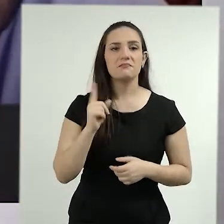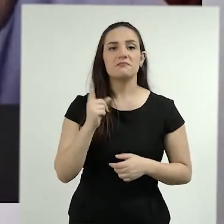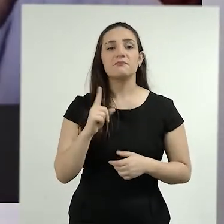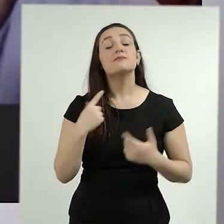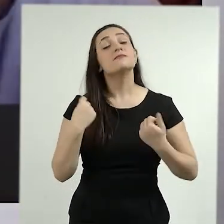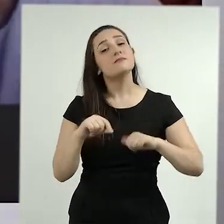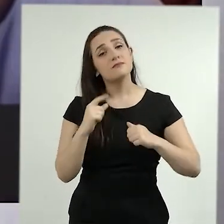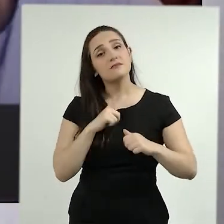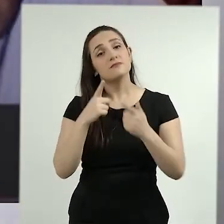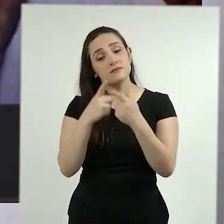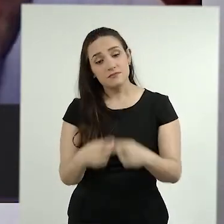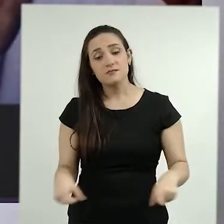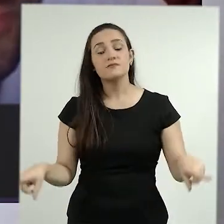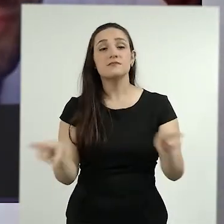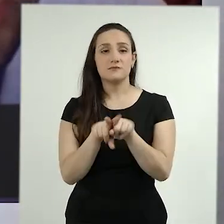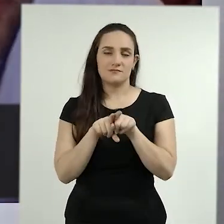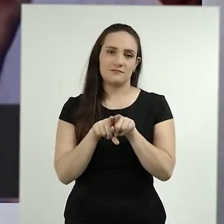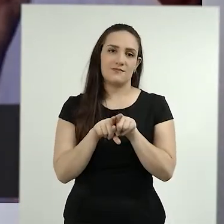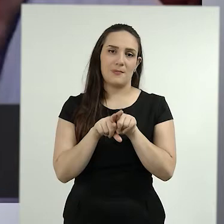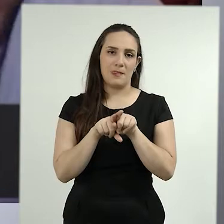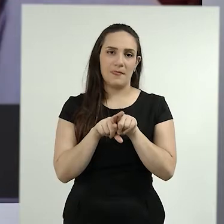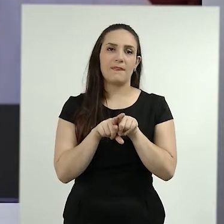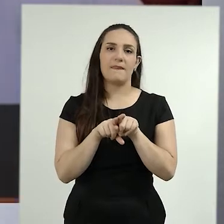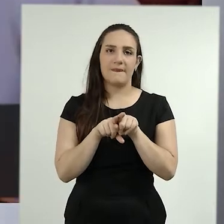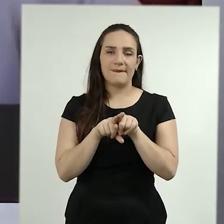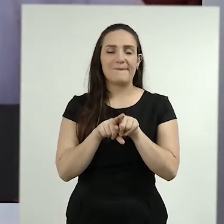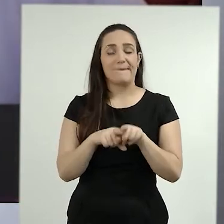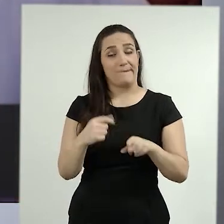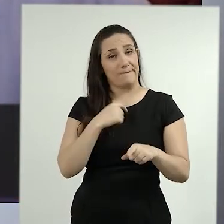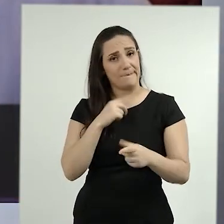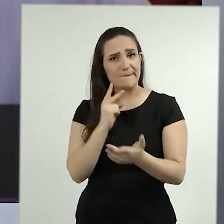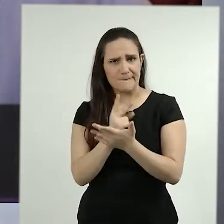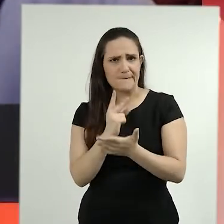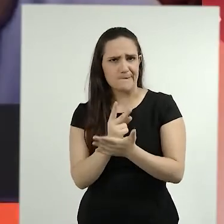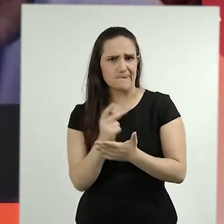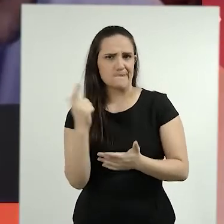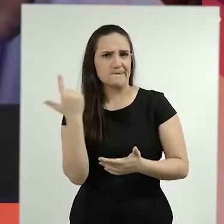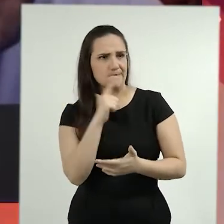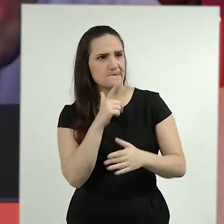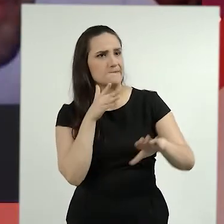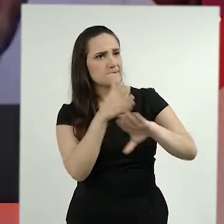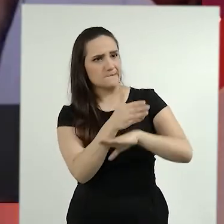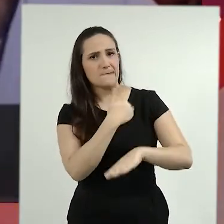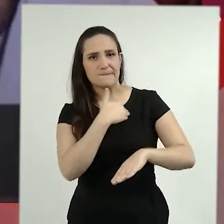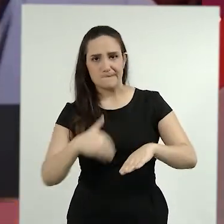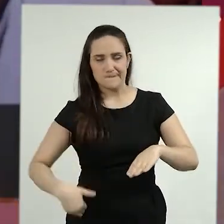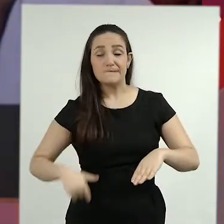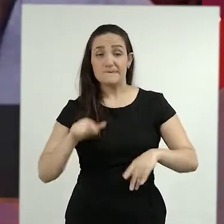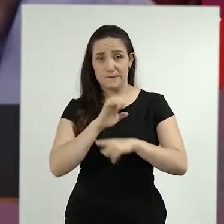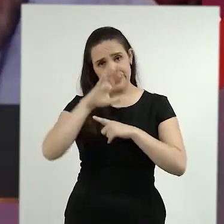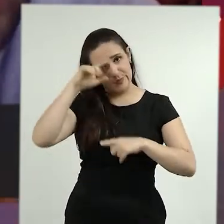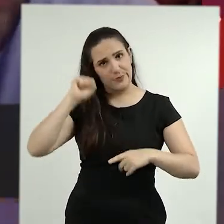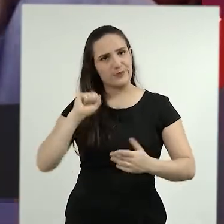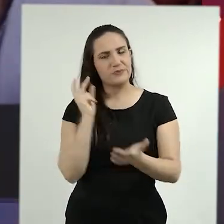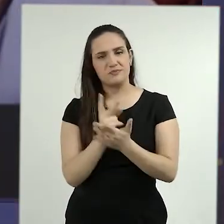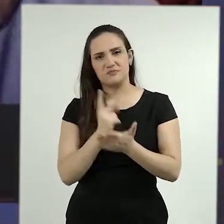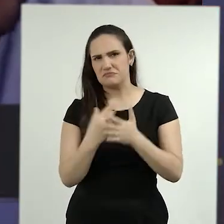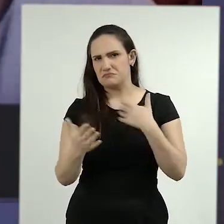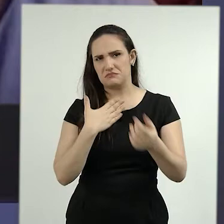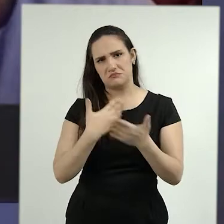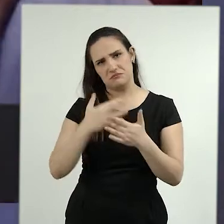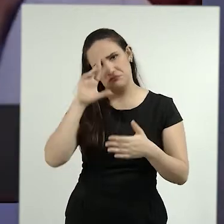ter um trabalho em parceria, principalmente com órgãos públicos. E a gente tem tido, sempre fomos muito bem recebidos pelo governo aqui do